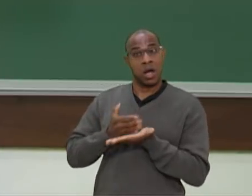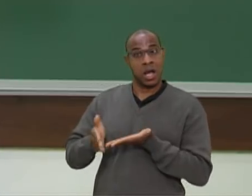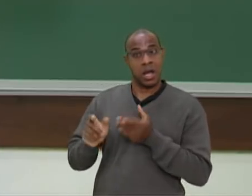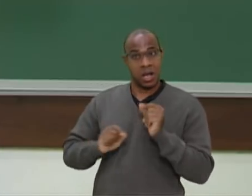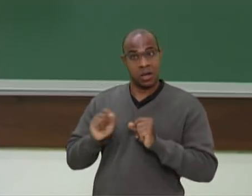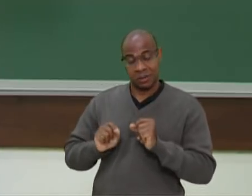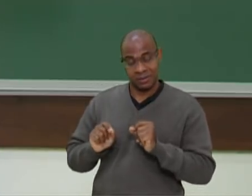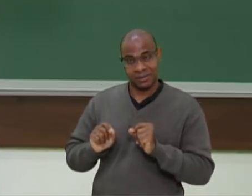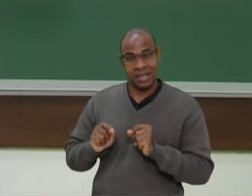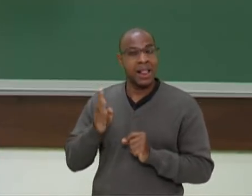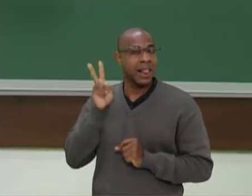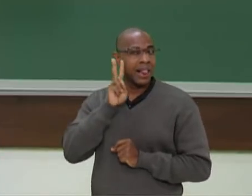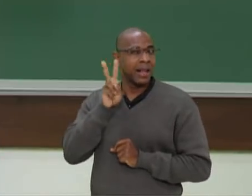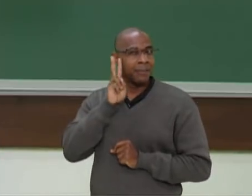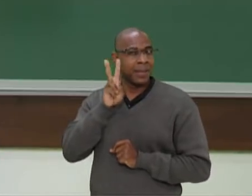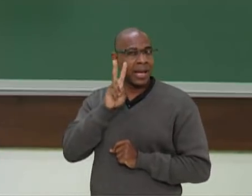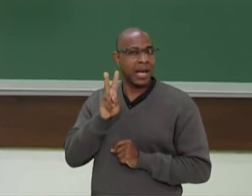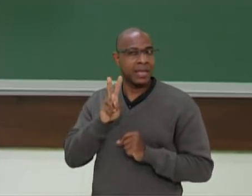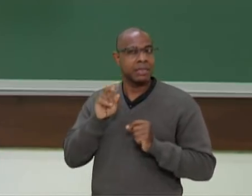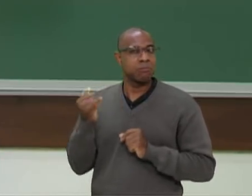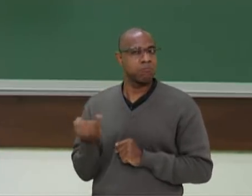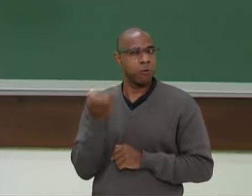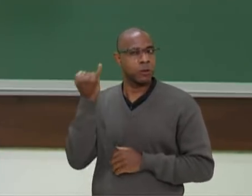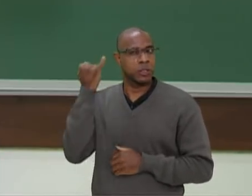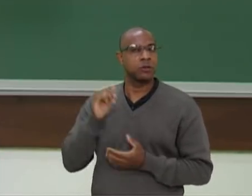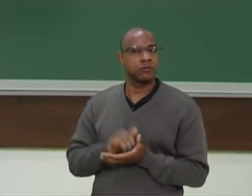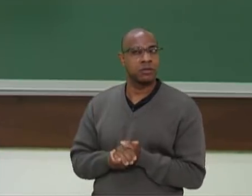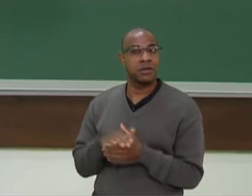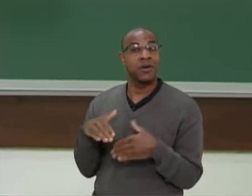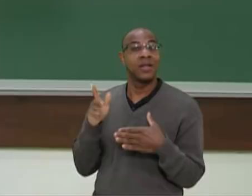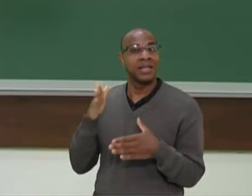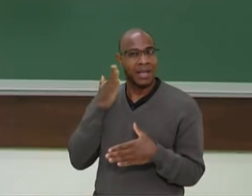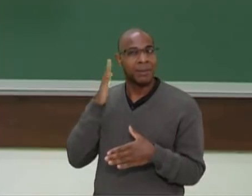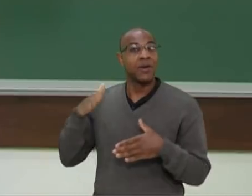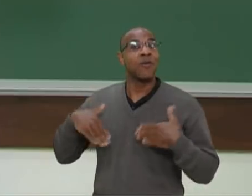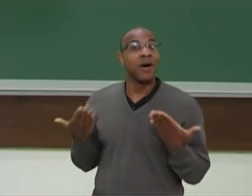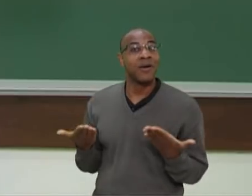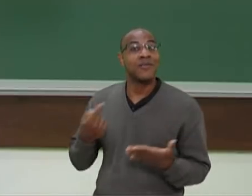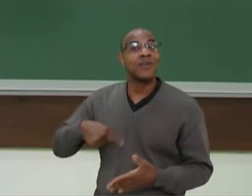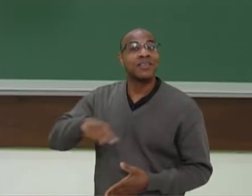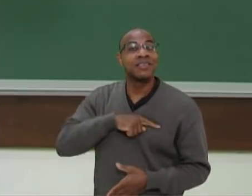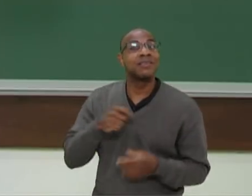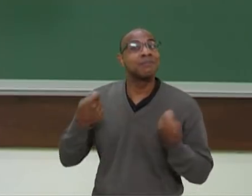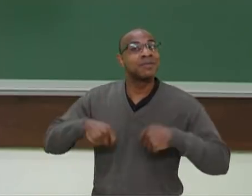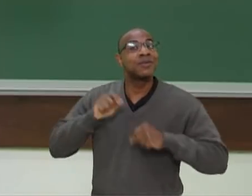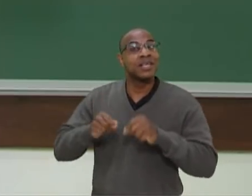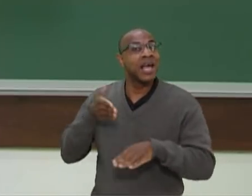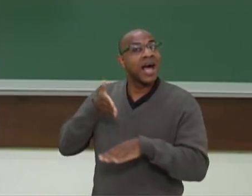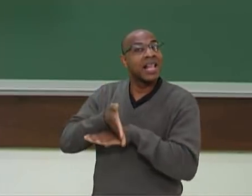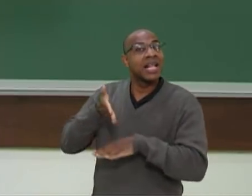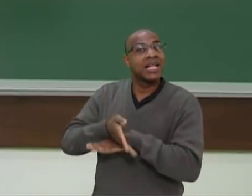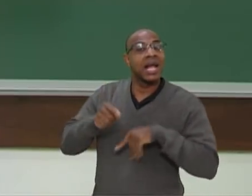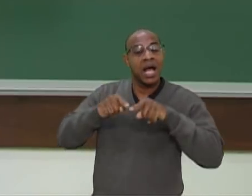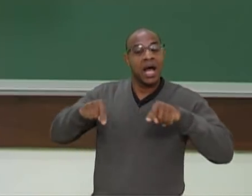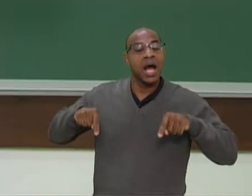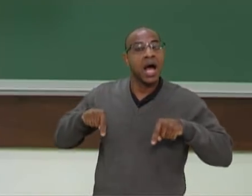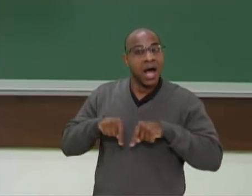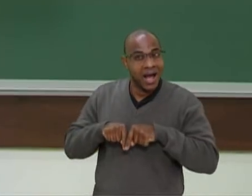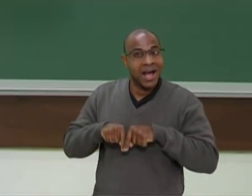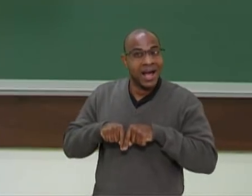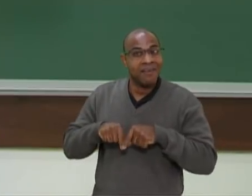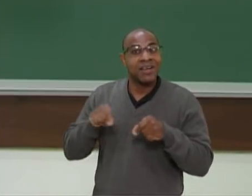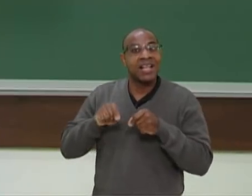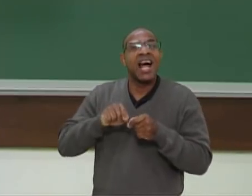aula, lembrei de um detalhe muito importante. Sabe qual é? Que vocês devem acessar o Classroom, fazendo o quê?